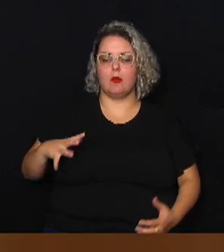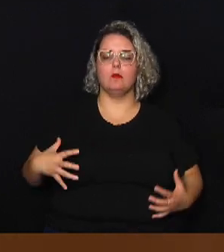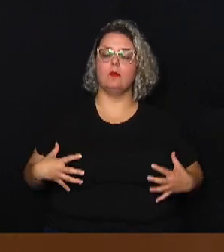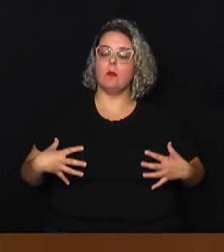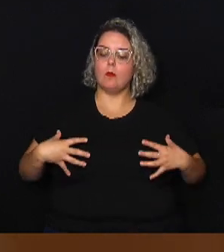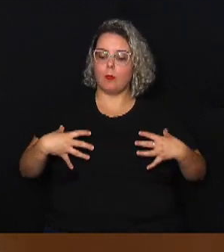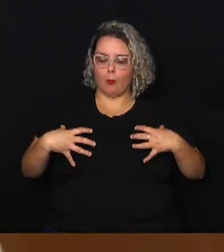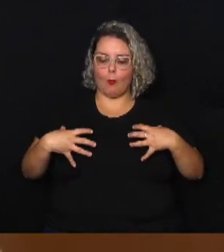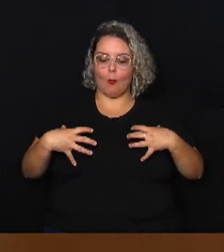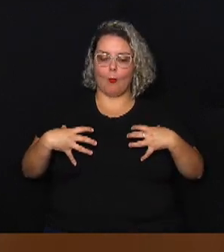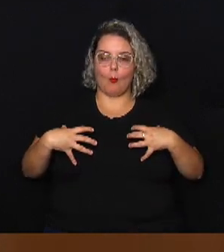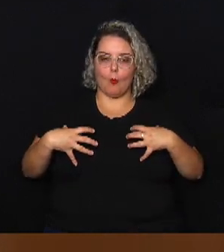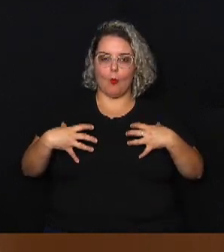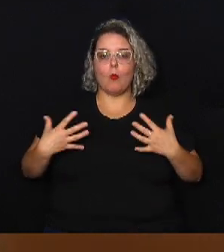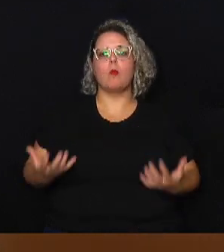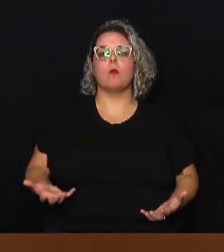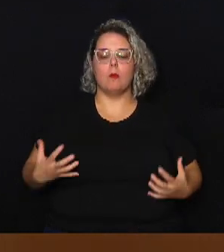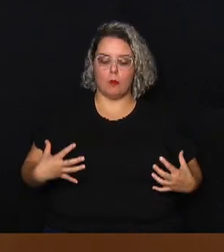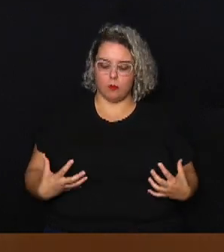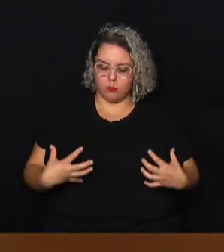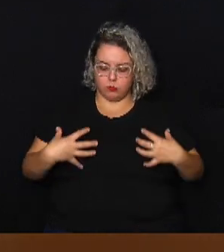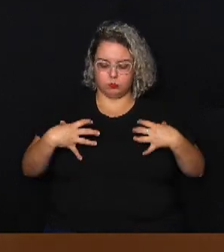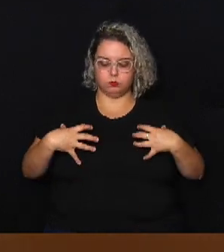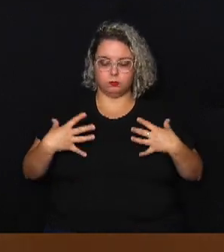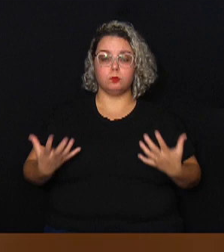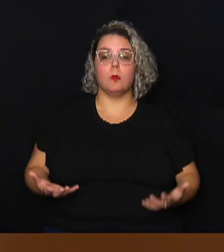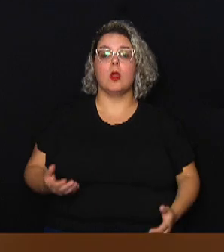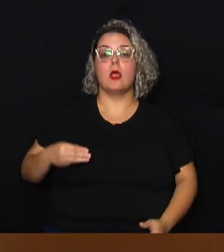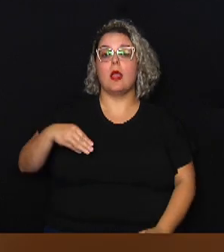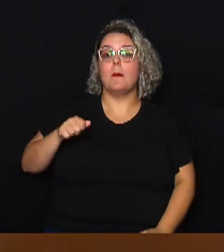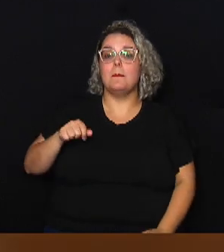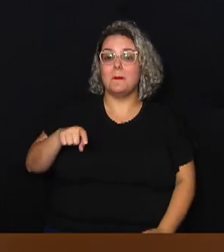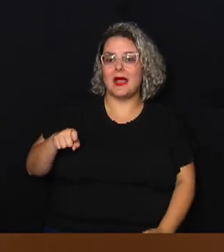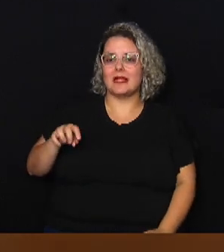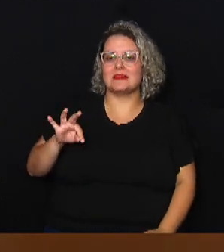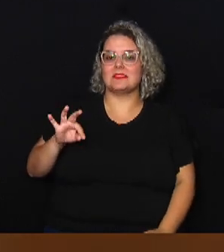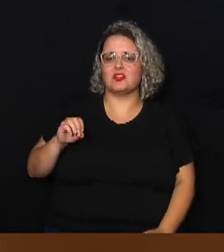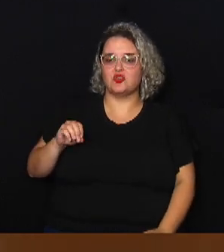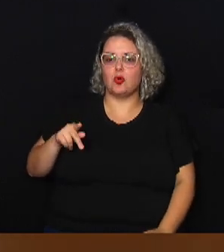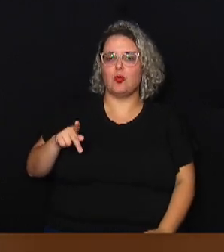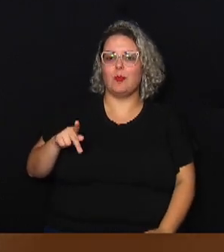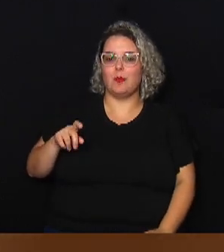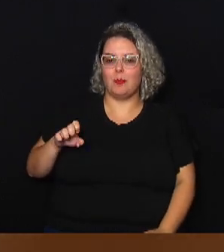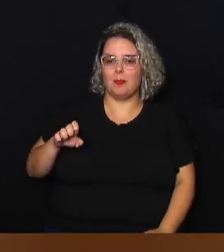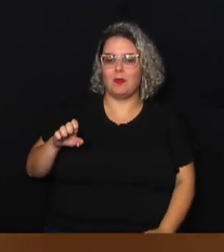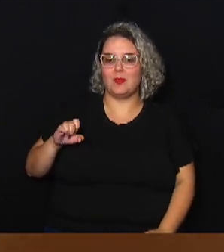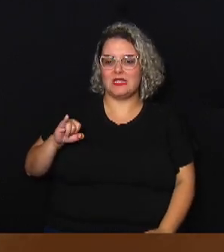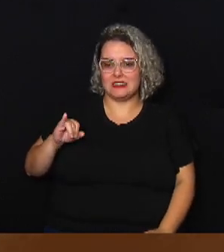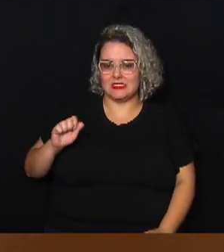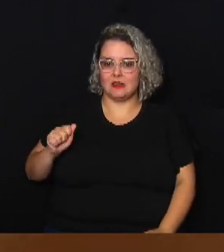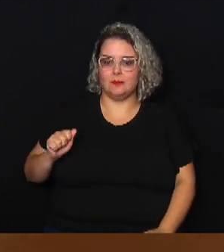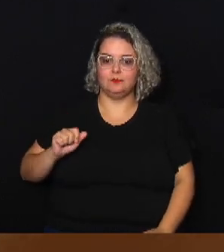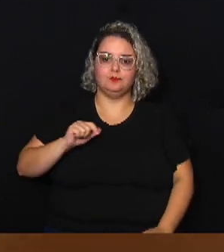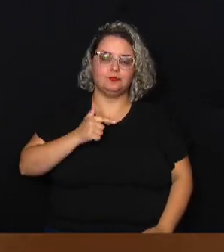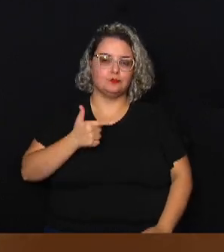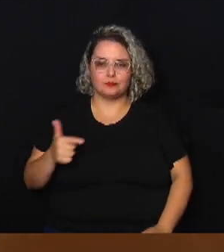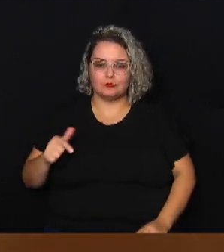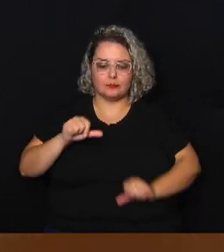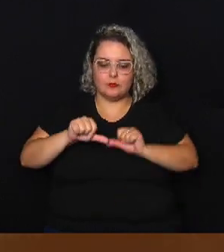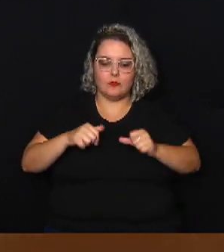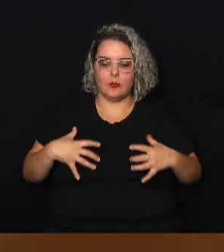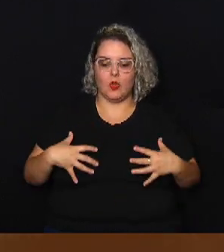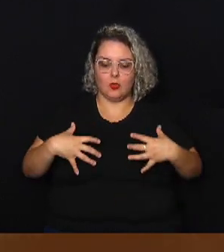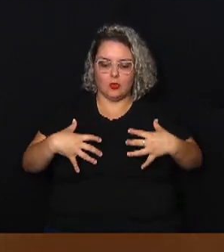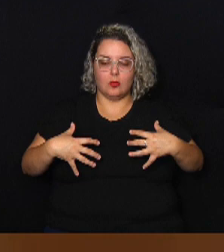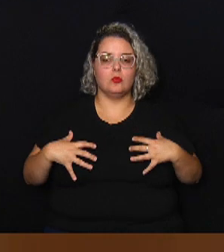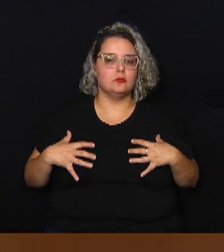essa cirurgia nesses casos. E a mastopexia, que seria aquela paciente que não precisa tanto mudar volume,